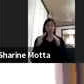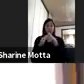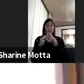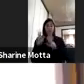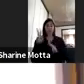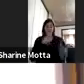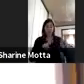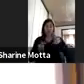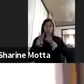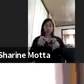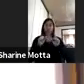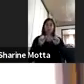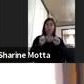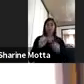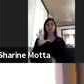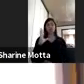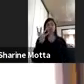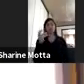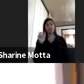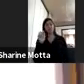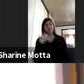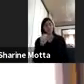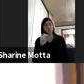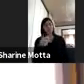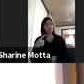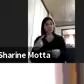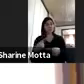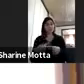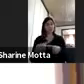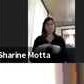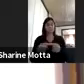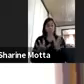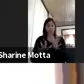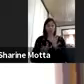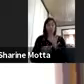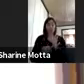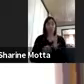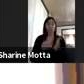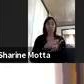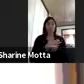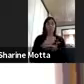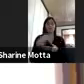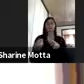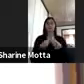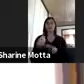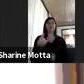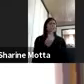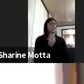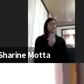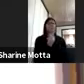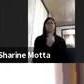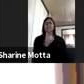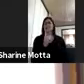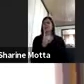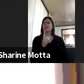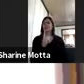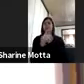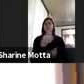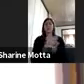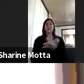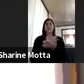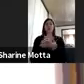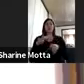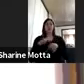vítima potencial, porque o tráfico de pessoas nunca vem assim, ó, você quer ser traficado e explorado sexualmente